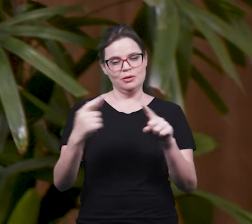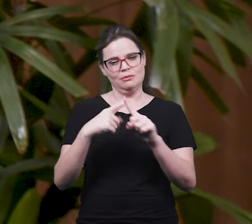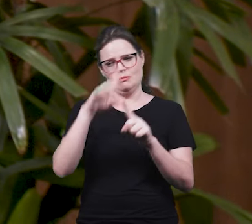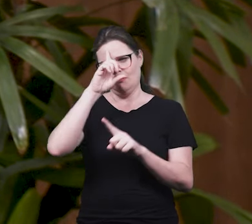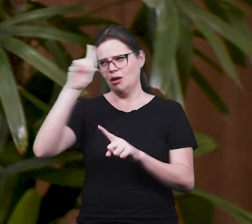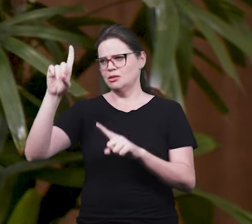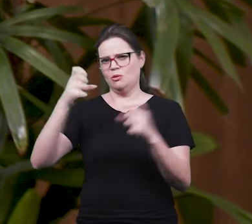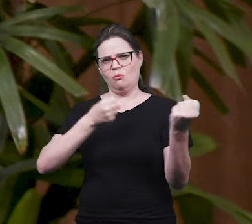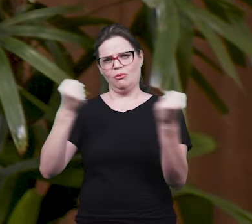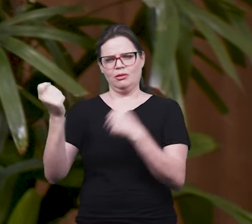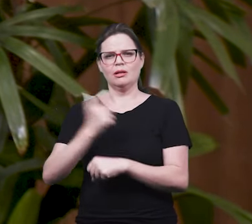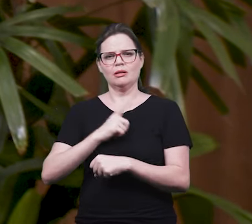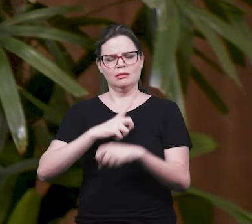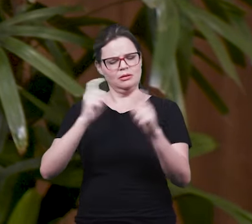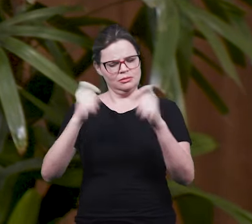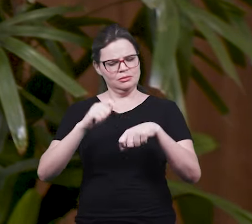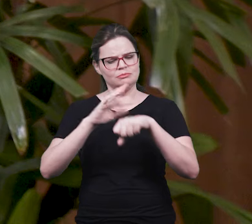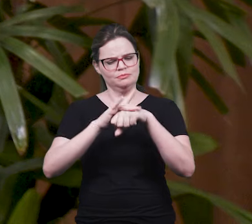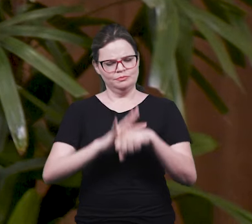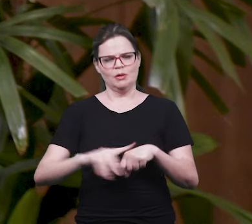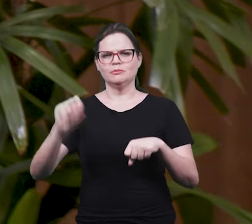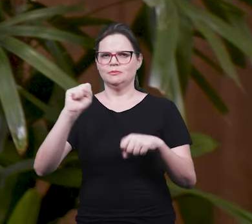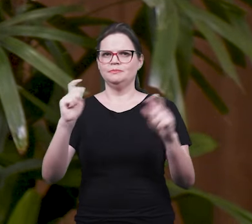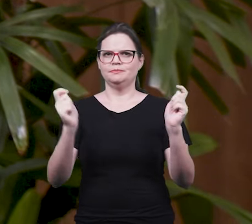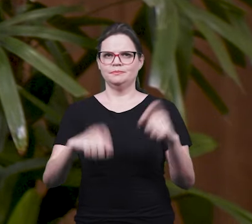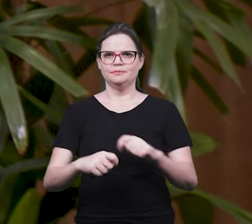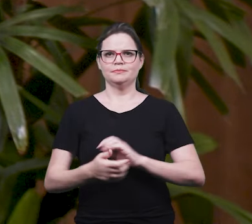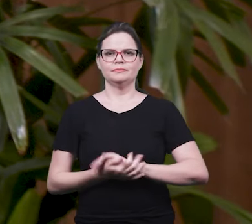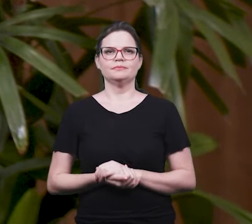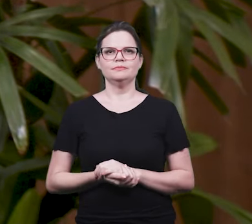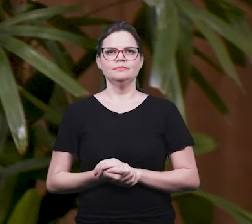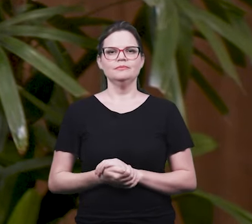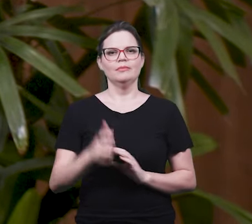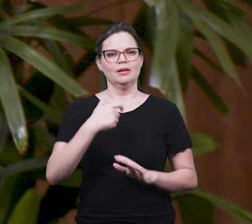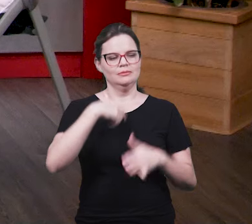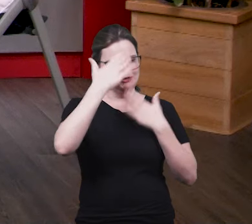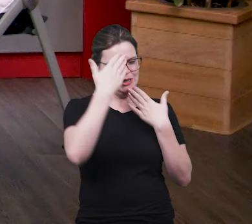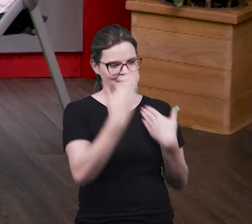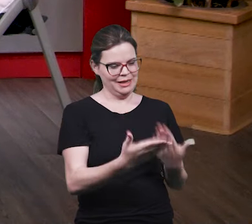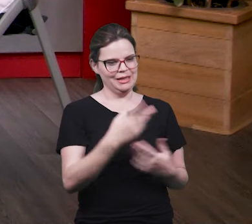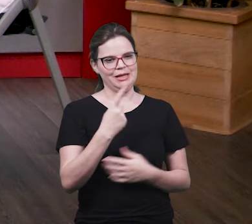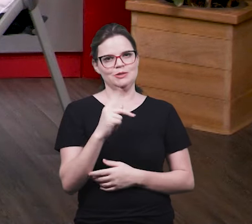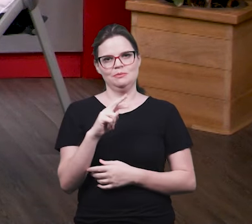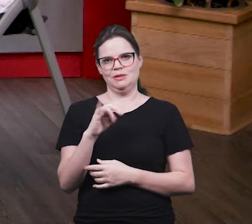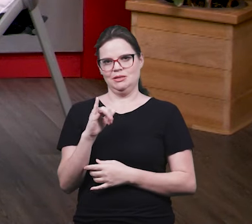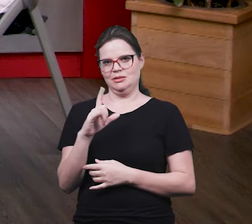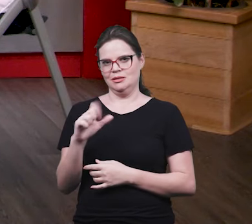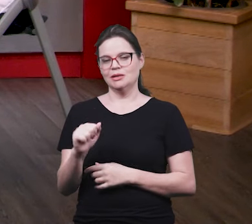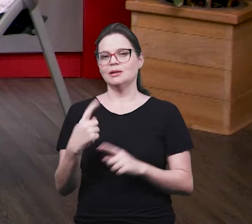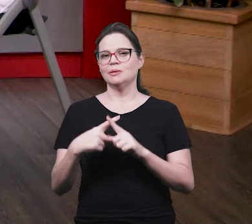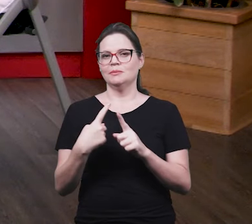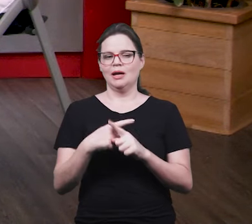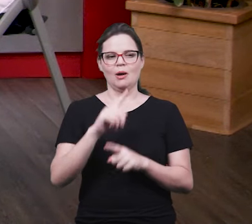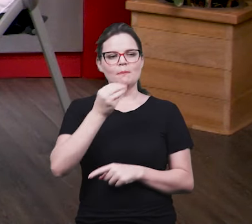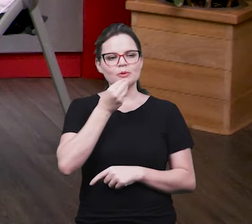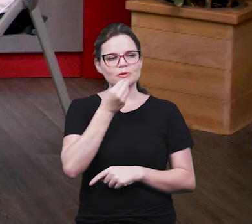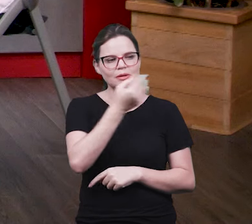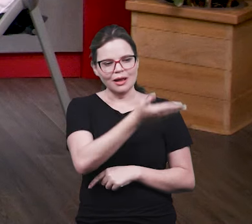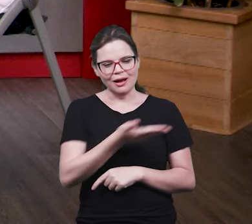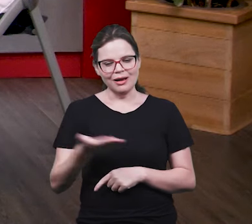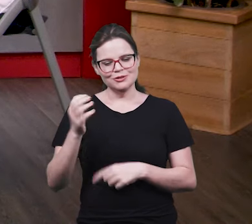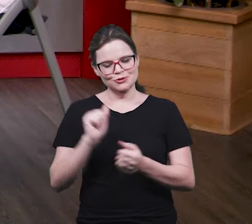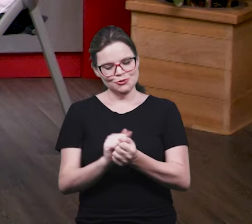todas as coisas, inclusive curar a nossa enfermidade. Já quero te agradecer, Priscila, pelo tempo, pela